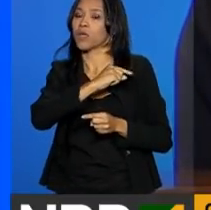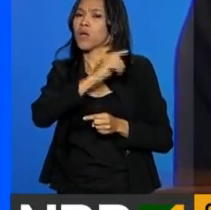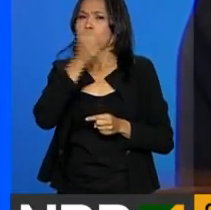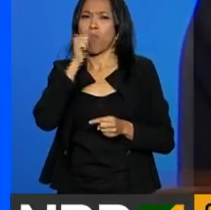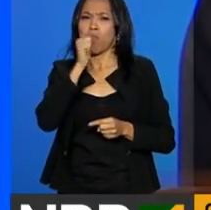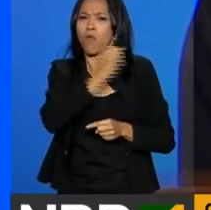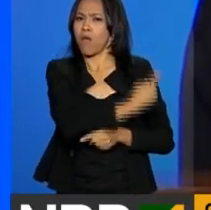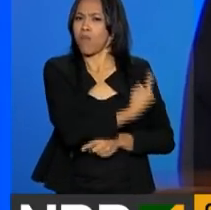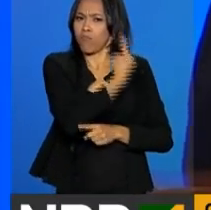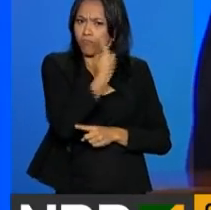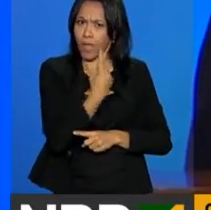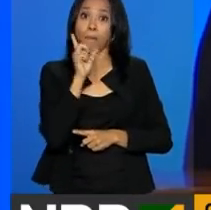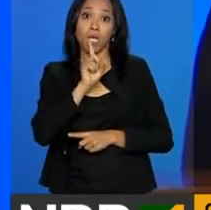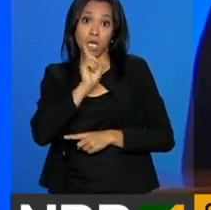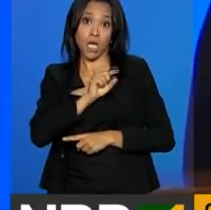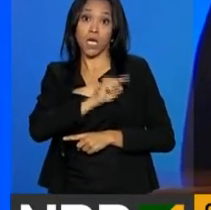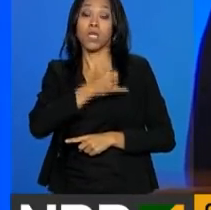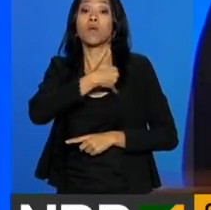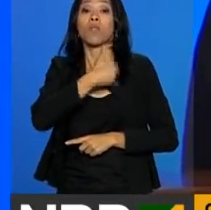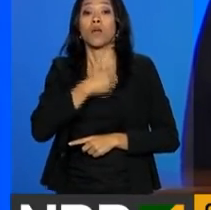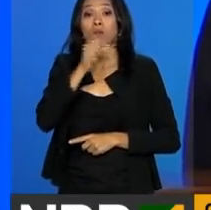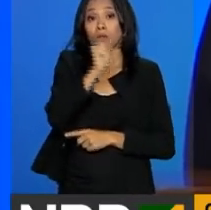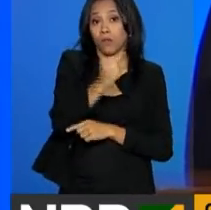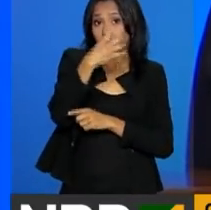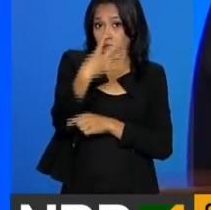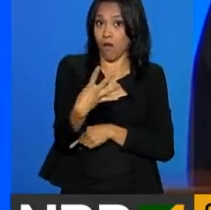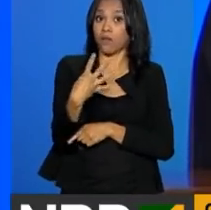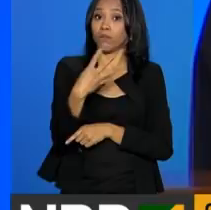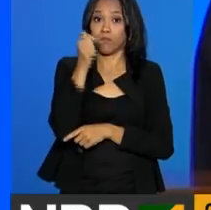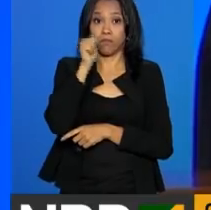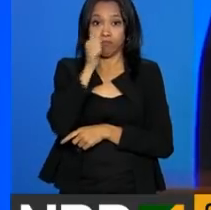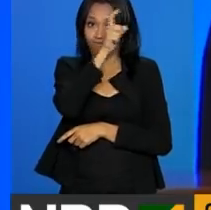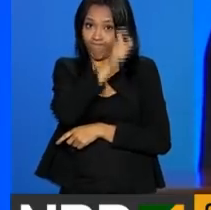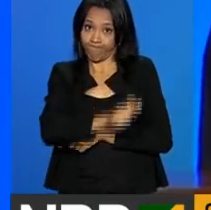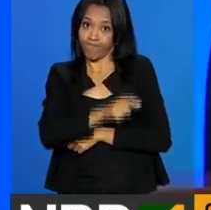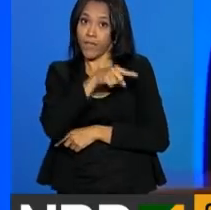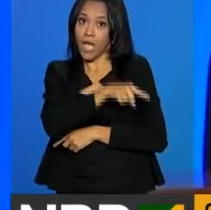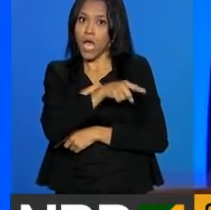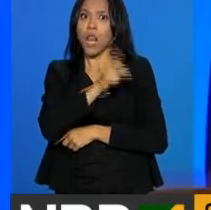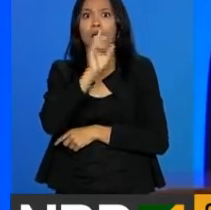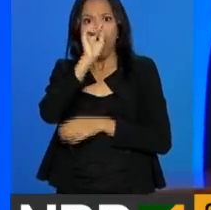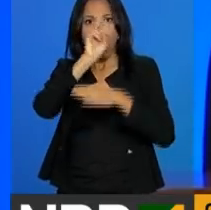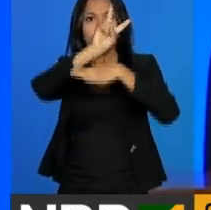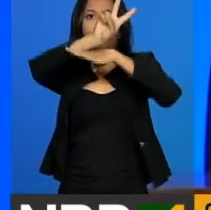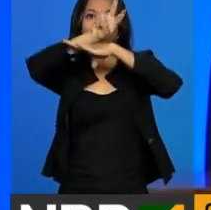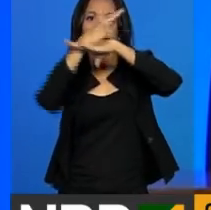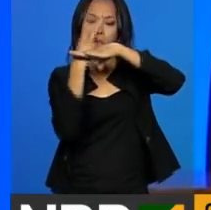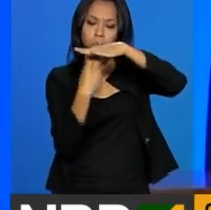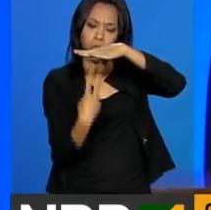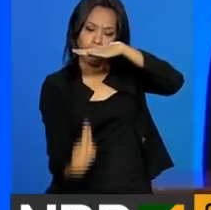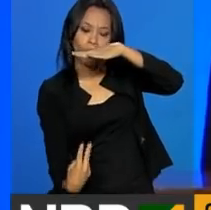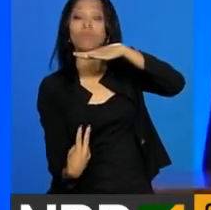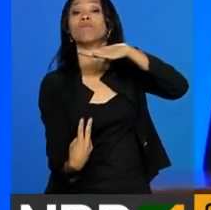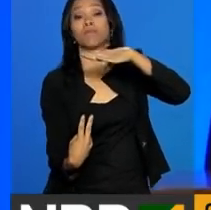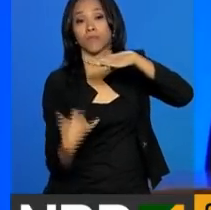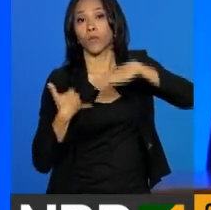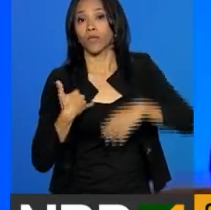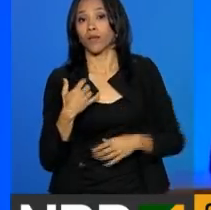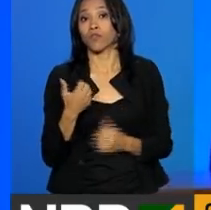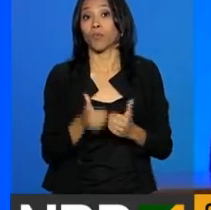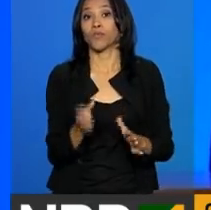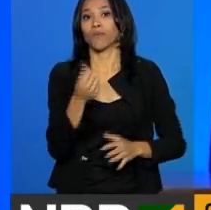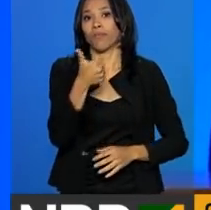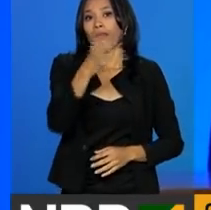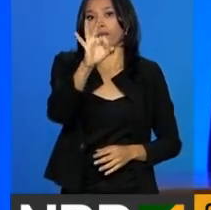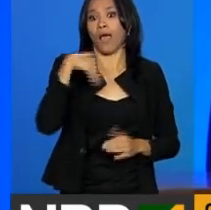senhora americana tem 84 anos 84 anos e é mergulhadora desde os 10 anos de idade e